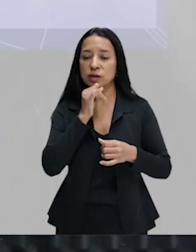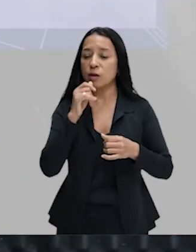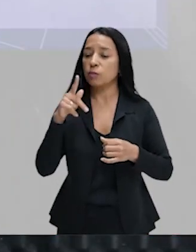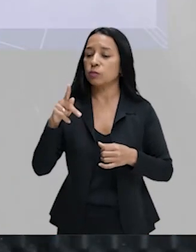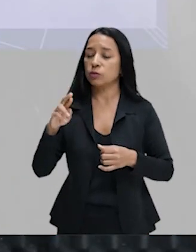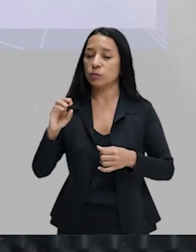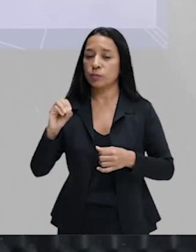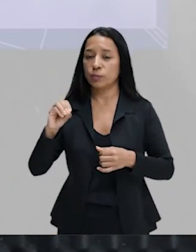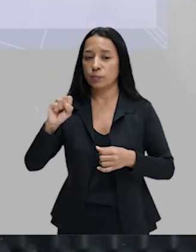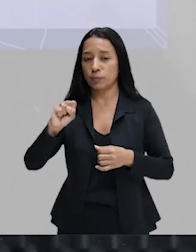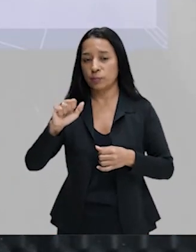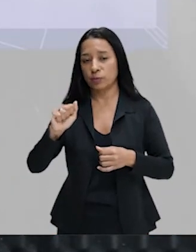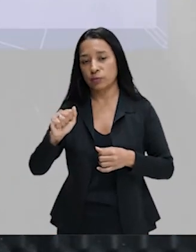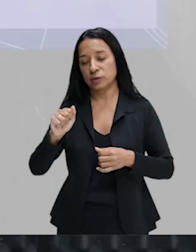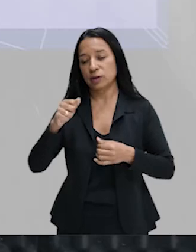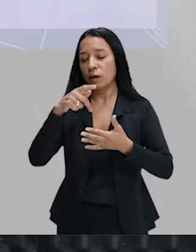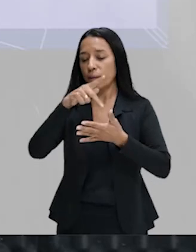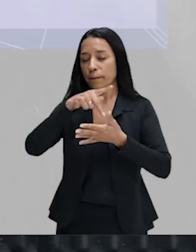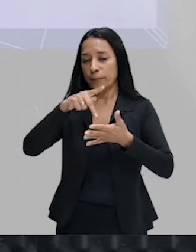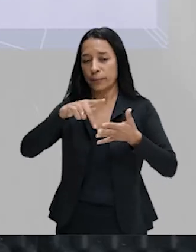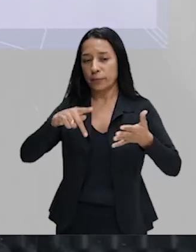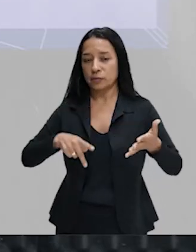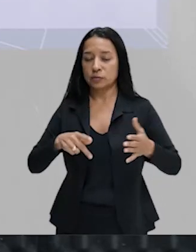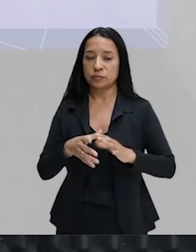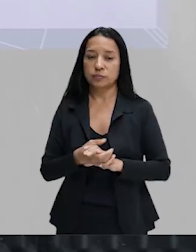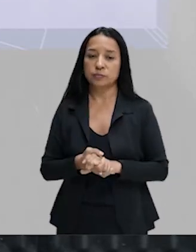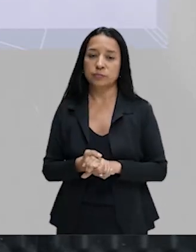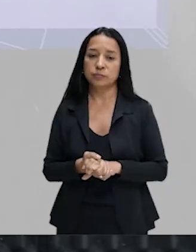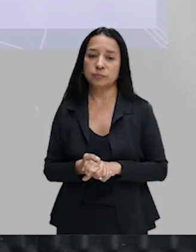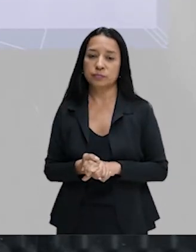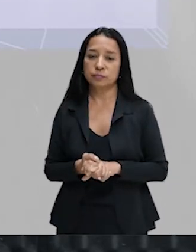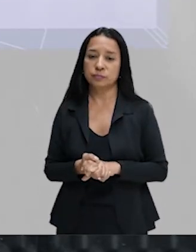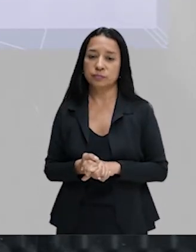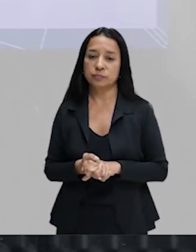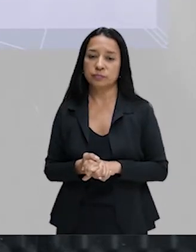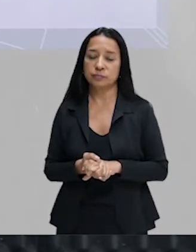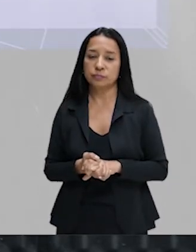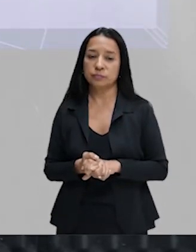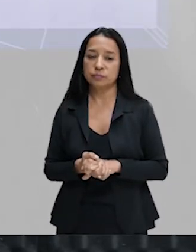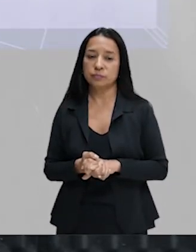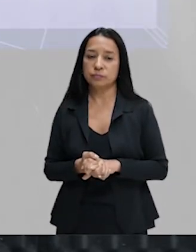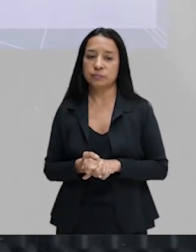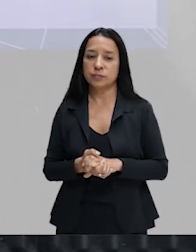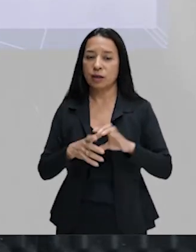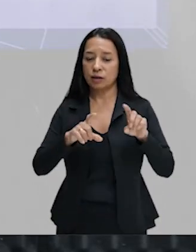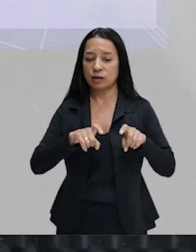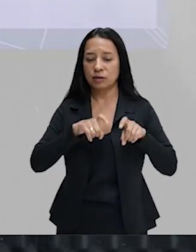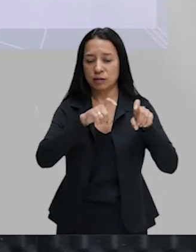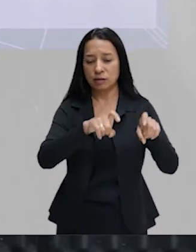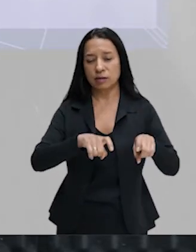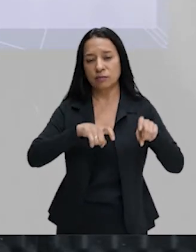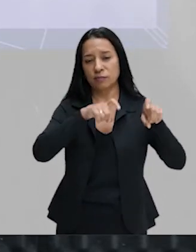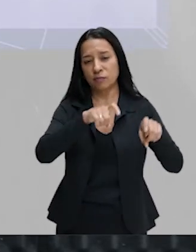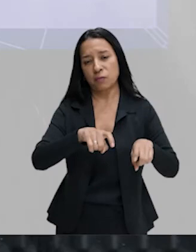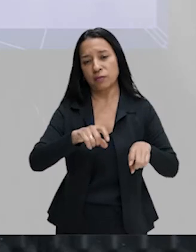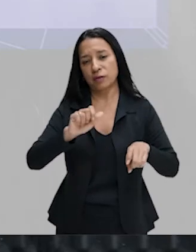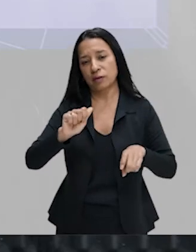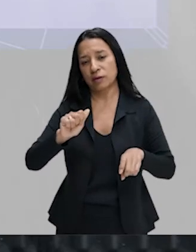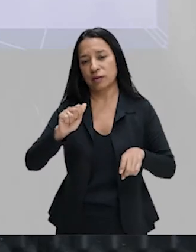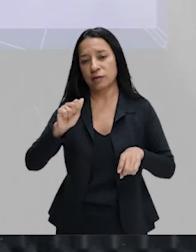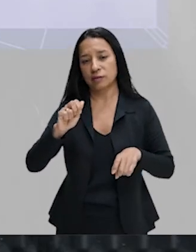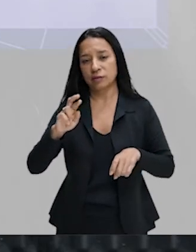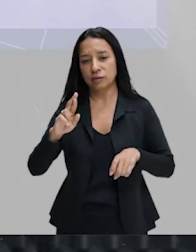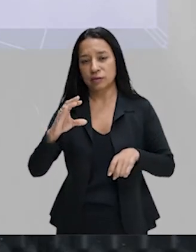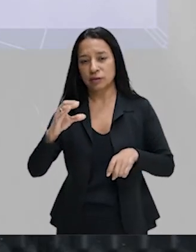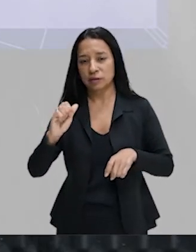prosa poética. Outro aqui, ó. Lavoura Arcaica de Raduan Nassar, né, que eu acabei de